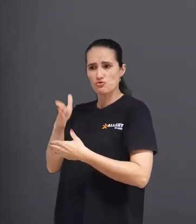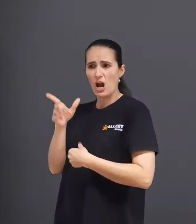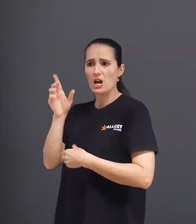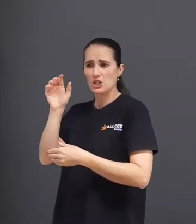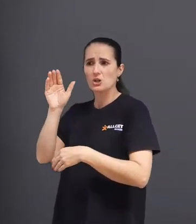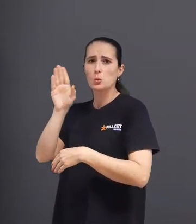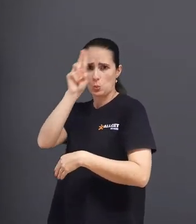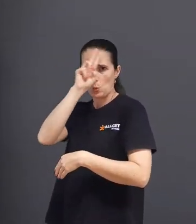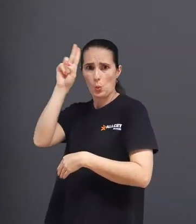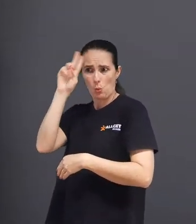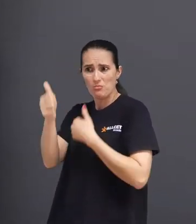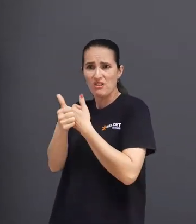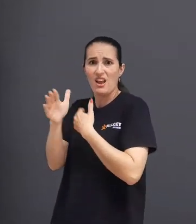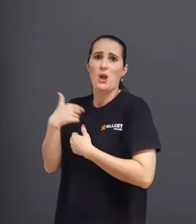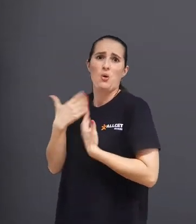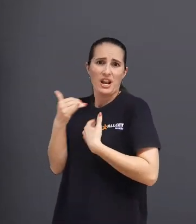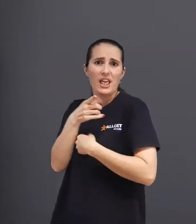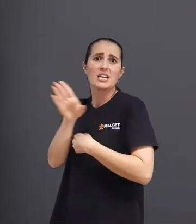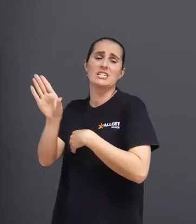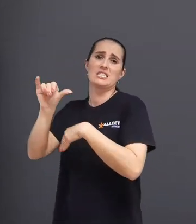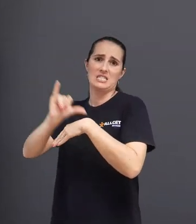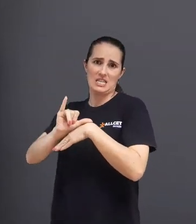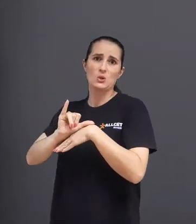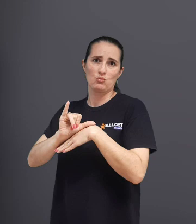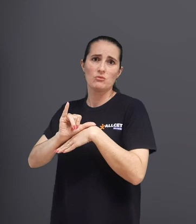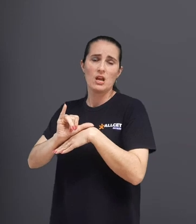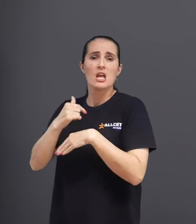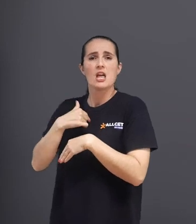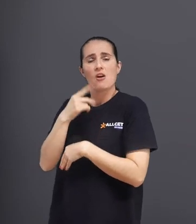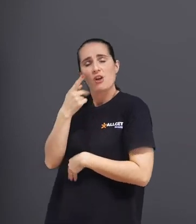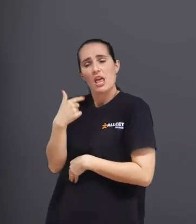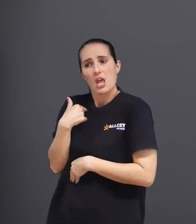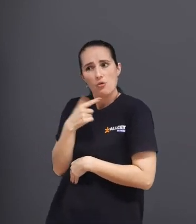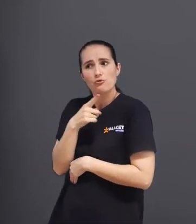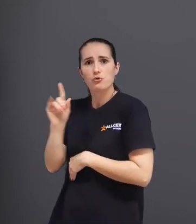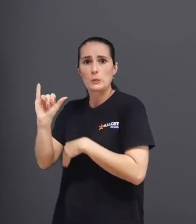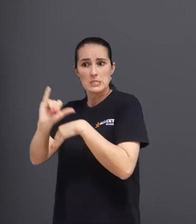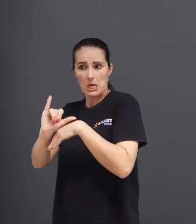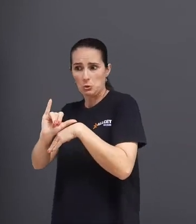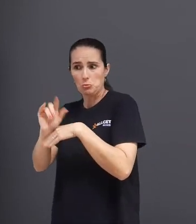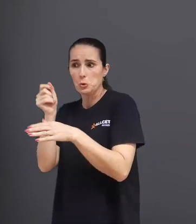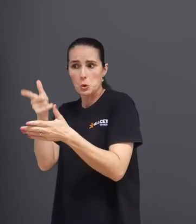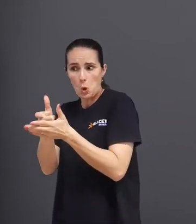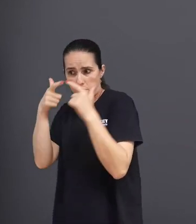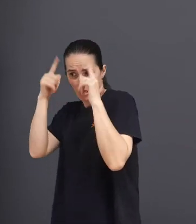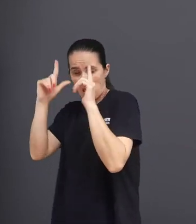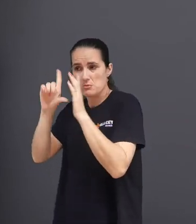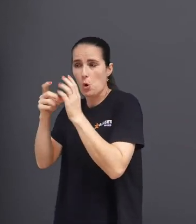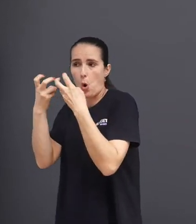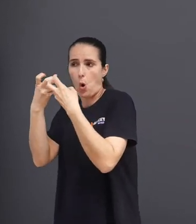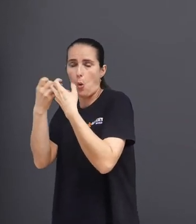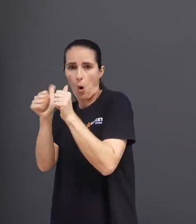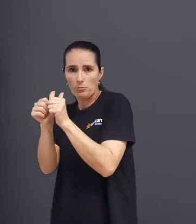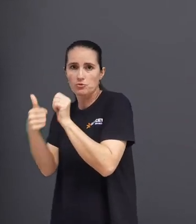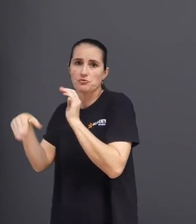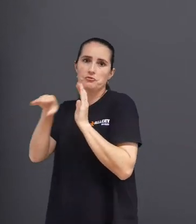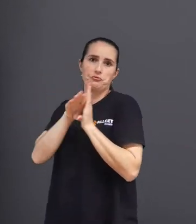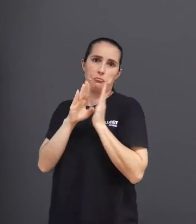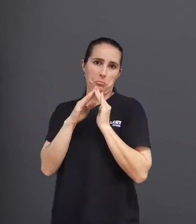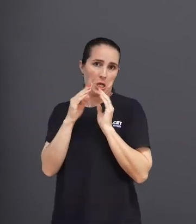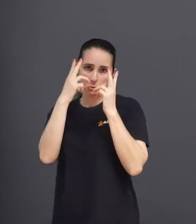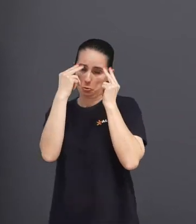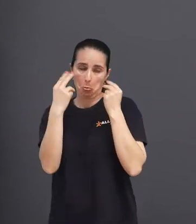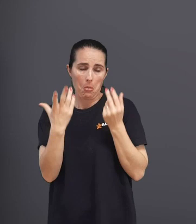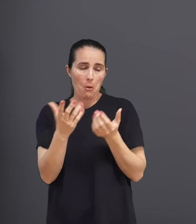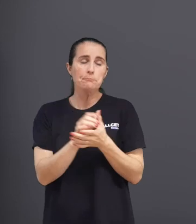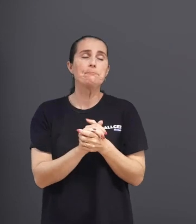Daí quando eu estava lá no centro, ele me ligou e começou a me xingar, porque ele foi lá no meu local de